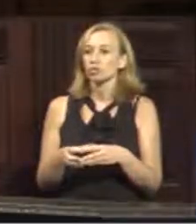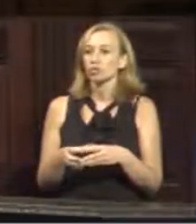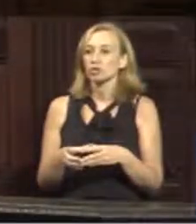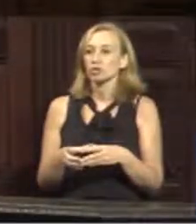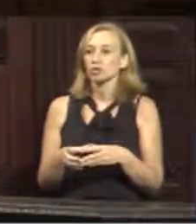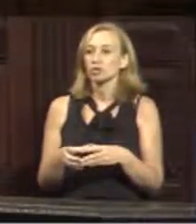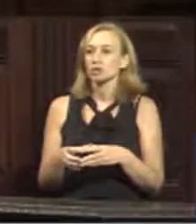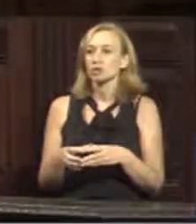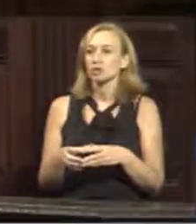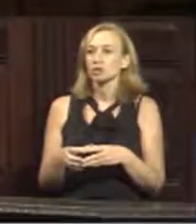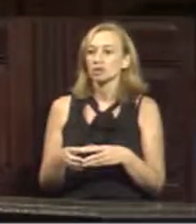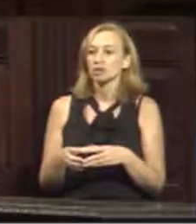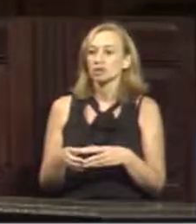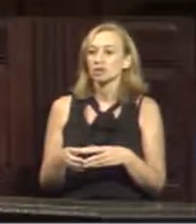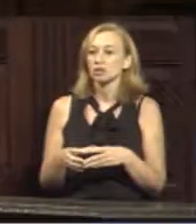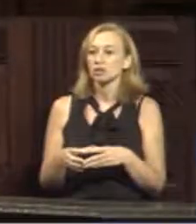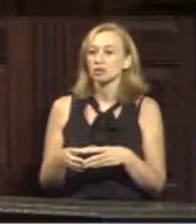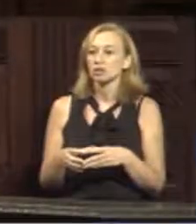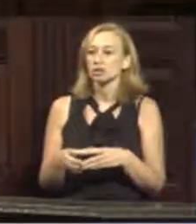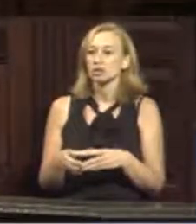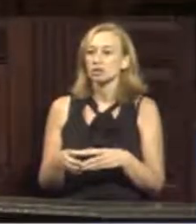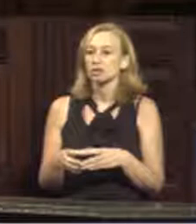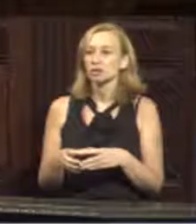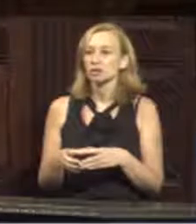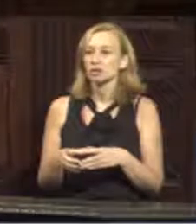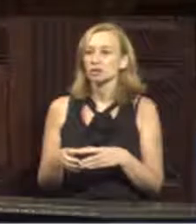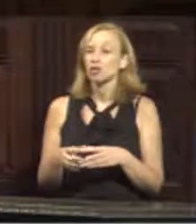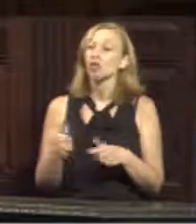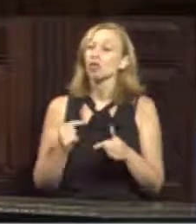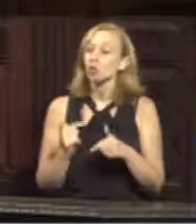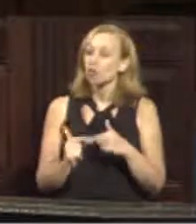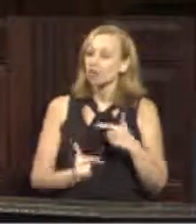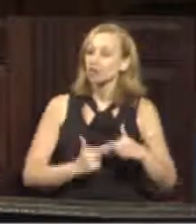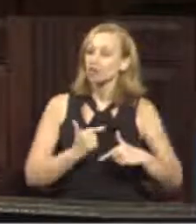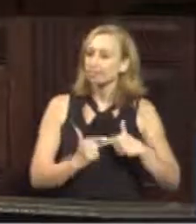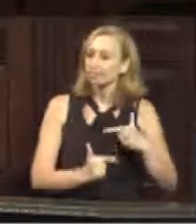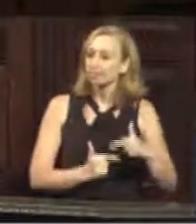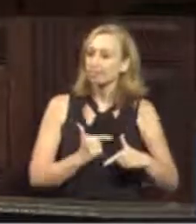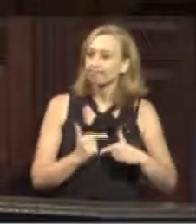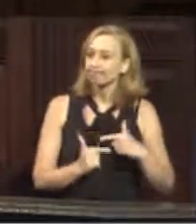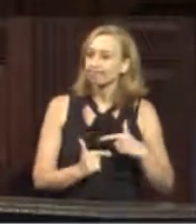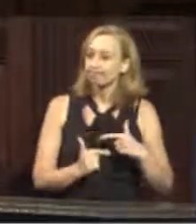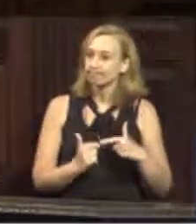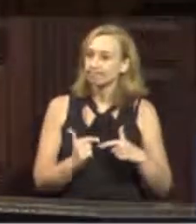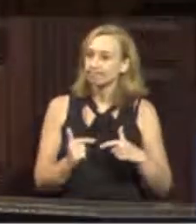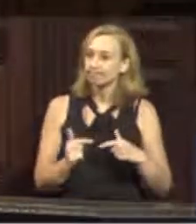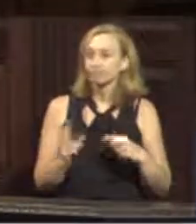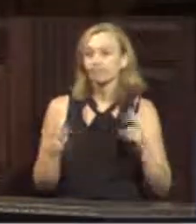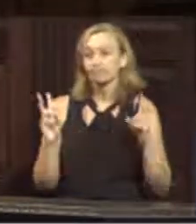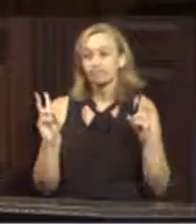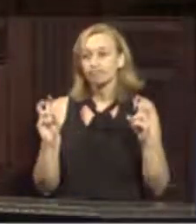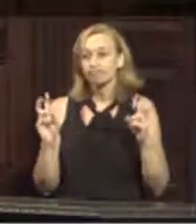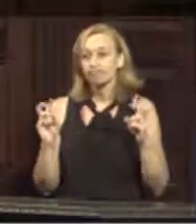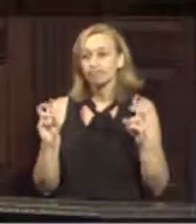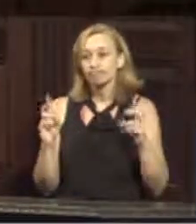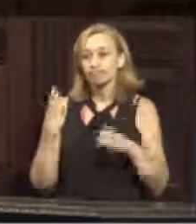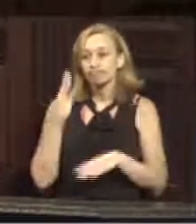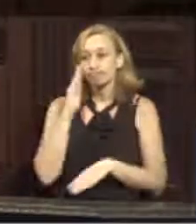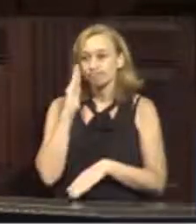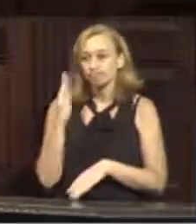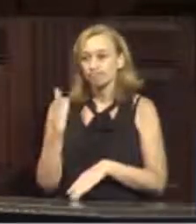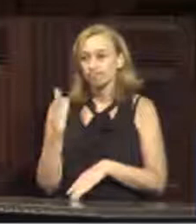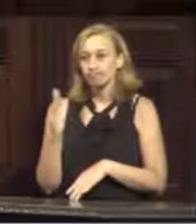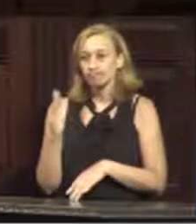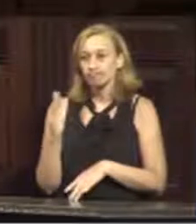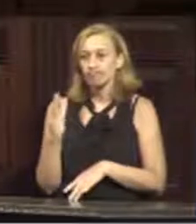da Comissão também de Luta em relação à questão específica